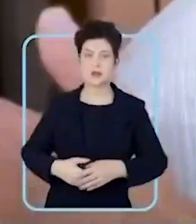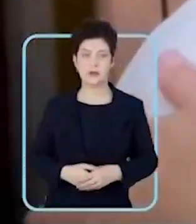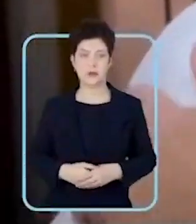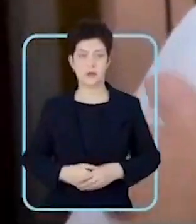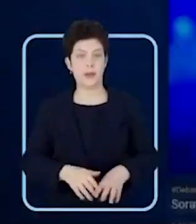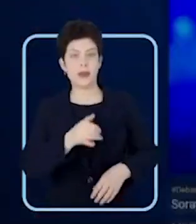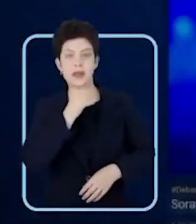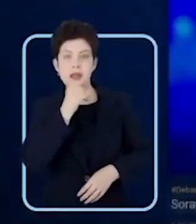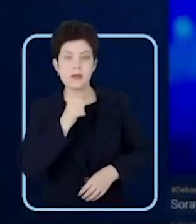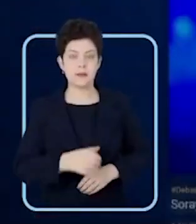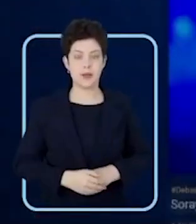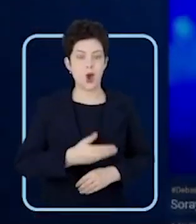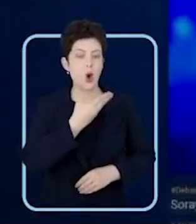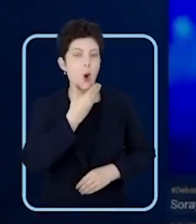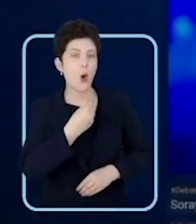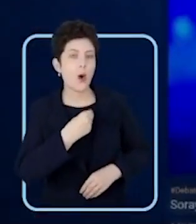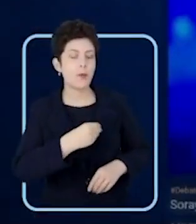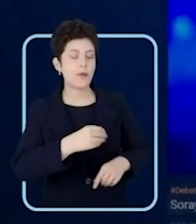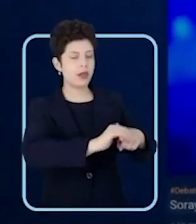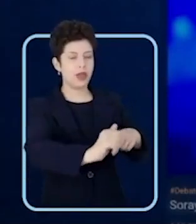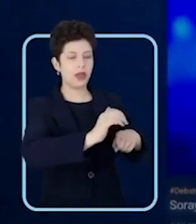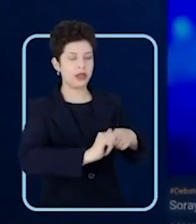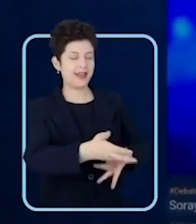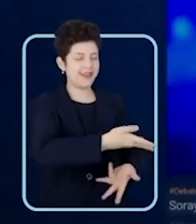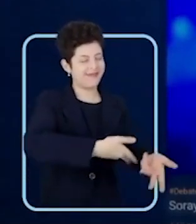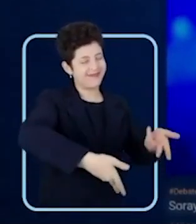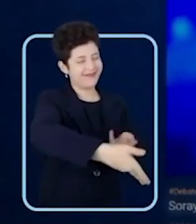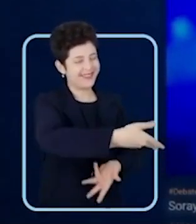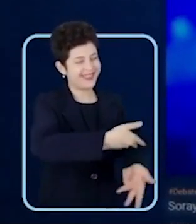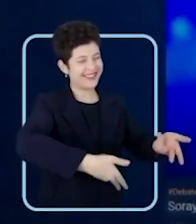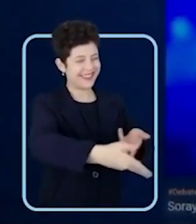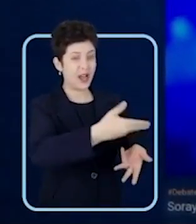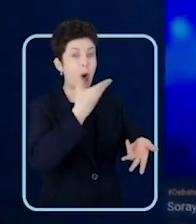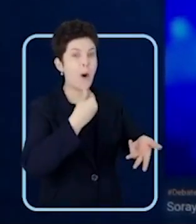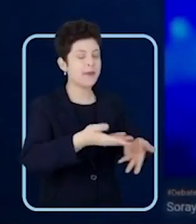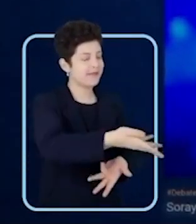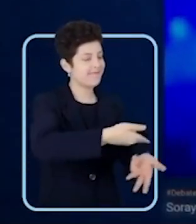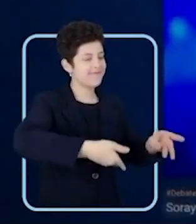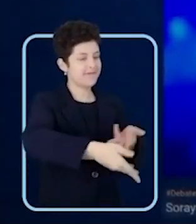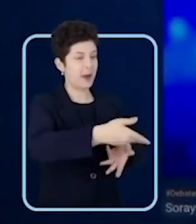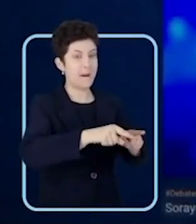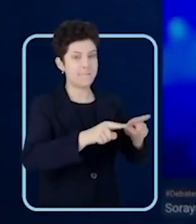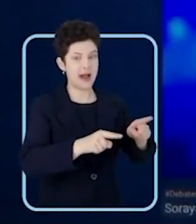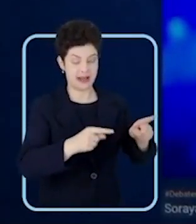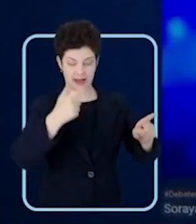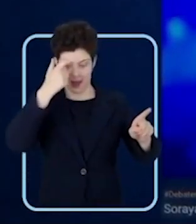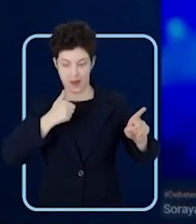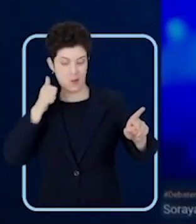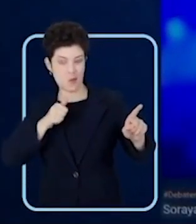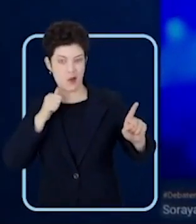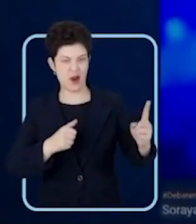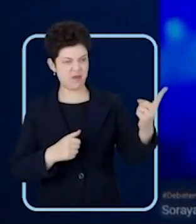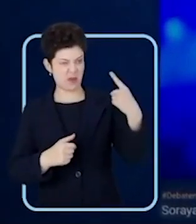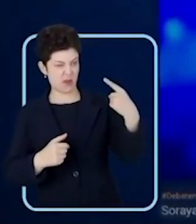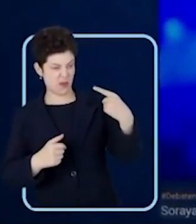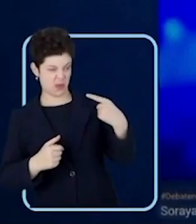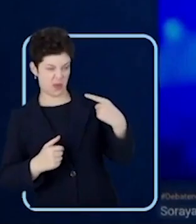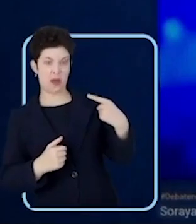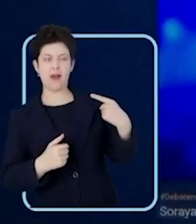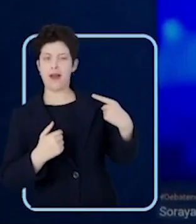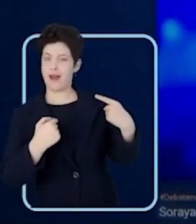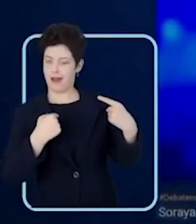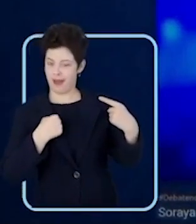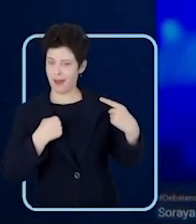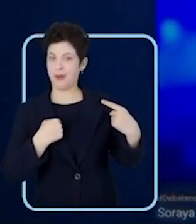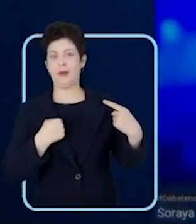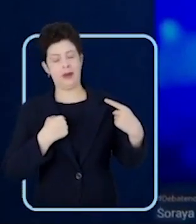que é certo. Quando homens são tchutchuca como outros homens, mas vem para cima da gente